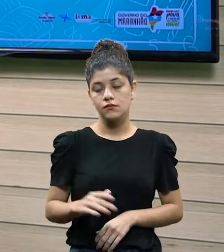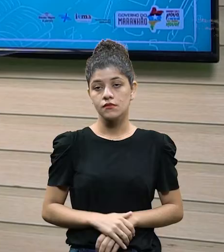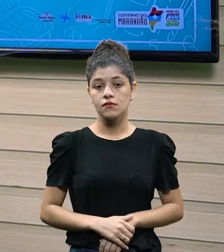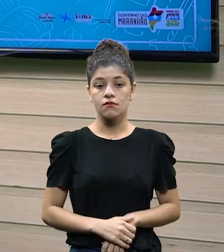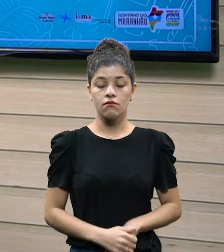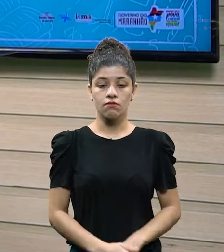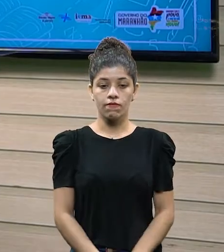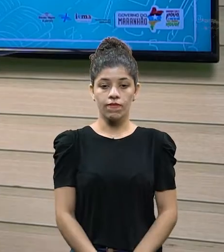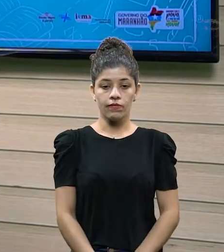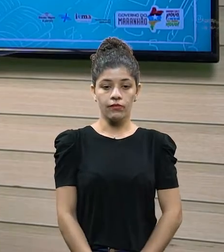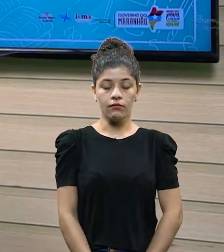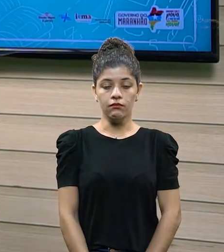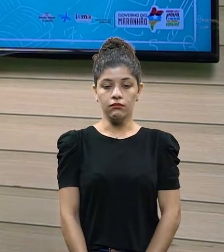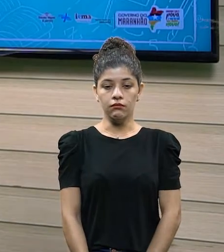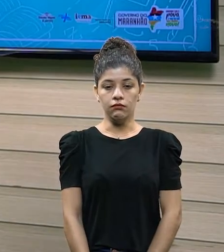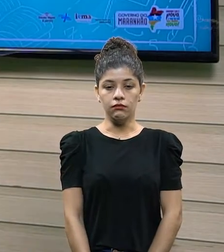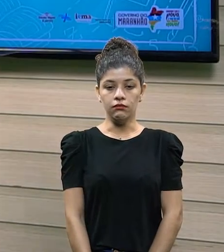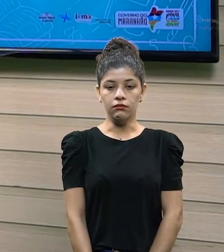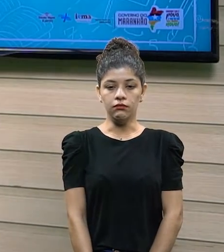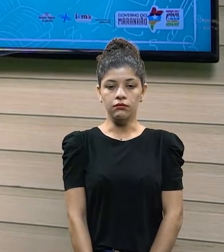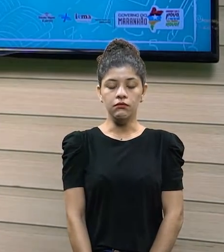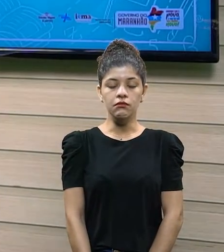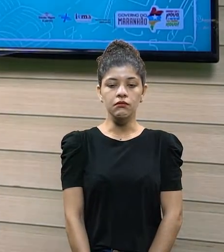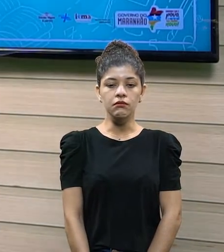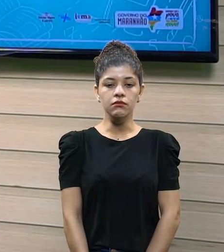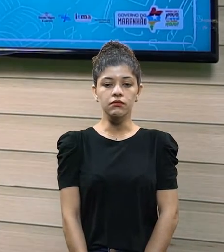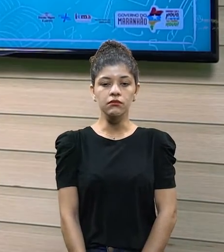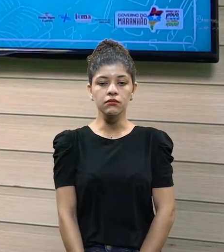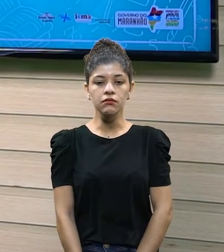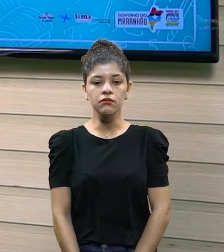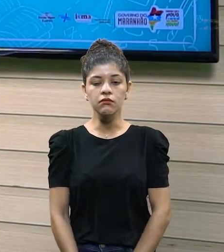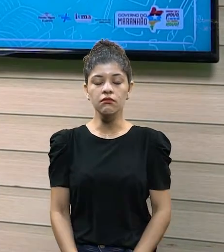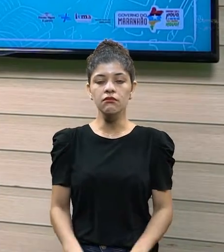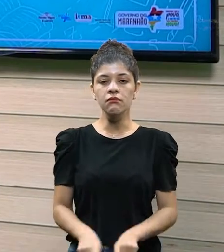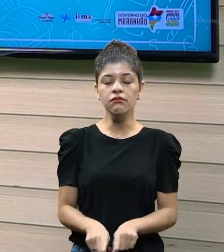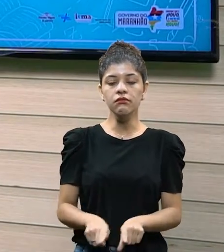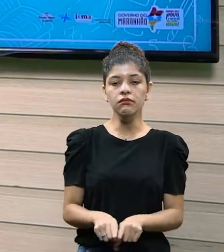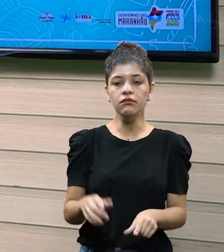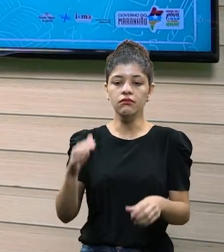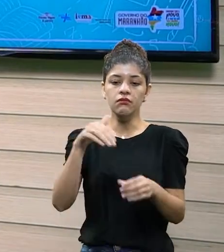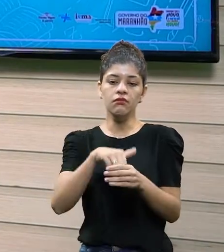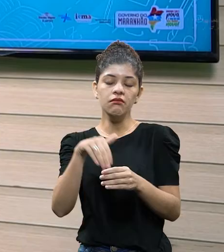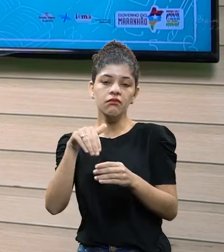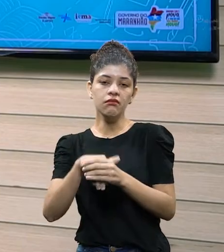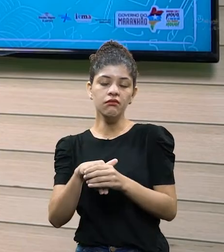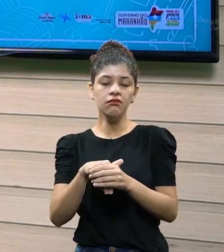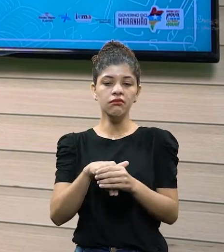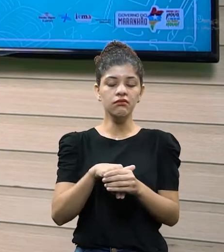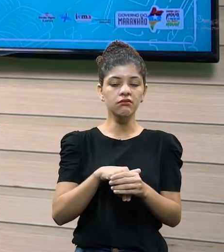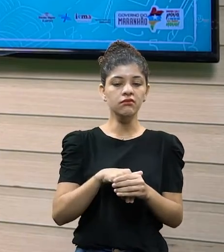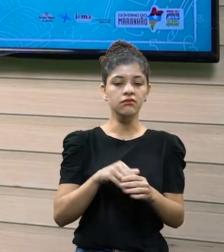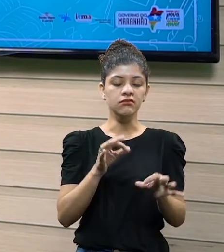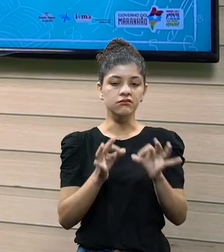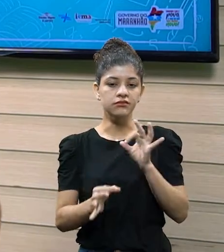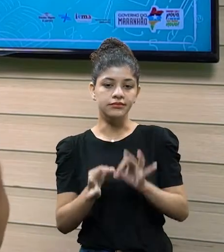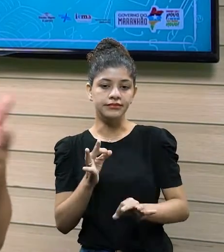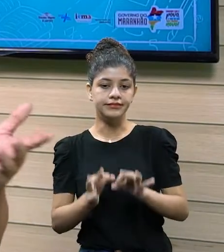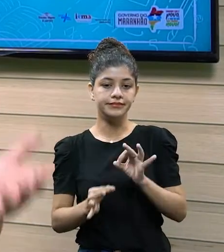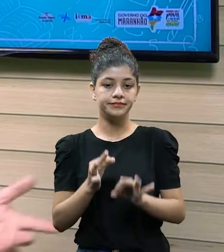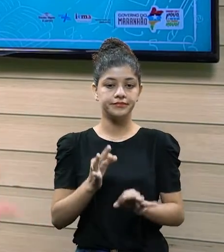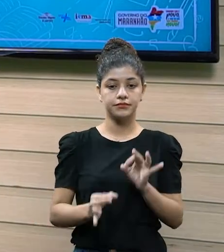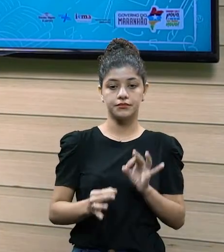também justificam falta. Essa questão de serviço na justiça, a questão eleitoral, né, a questão de